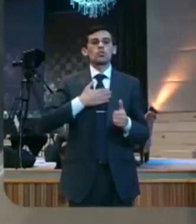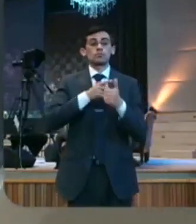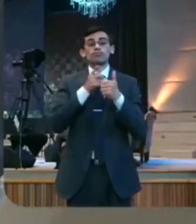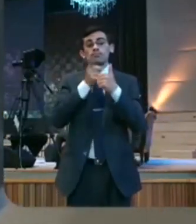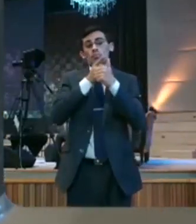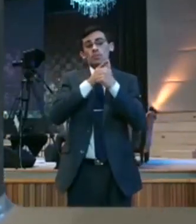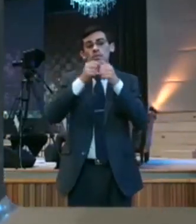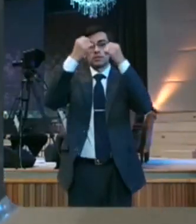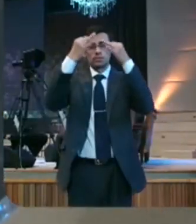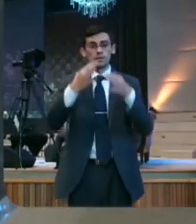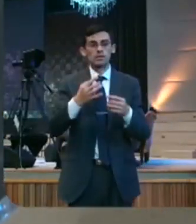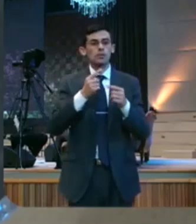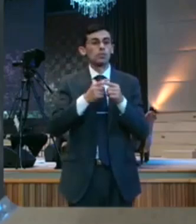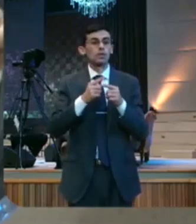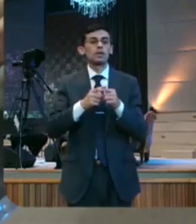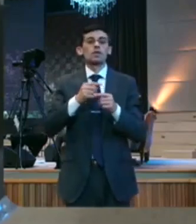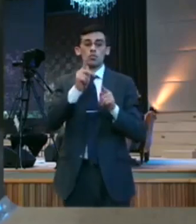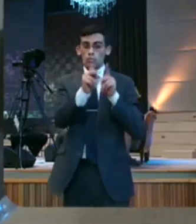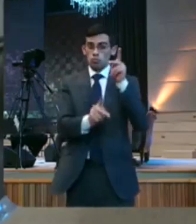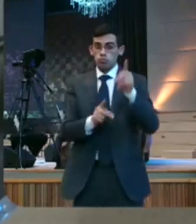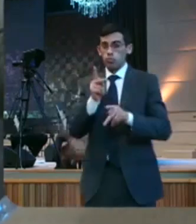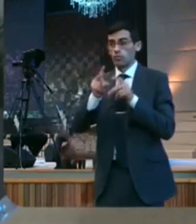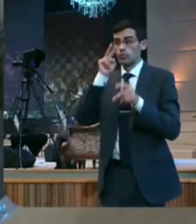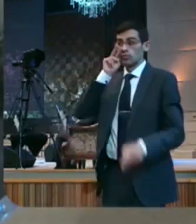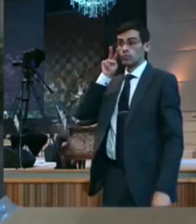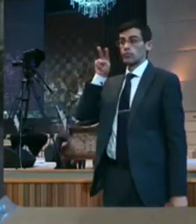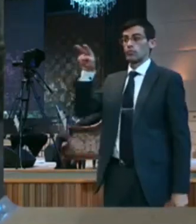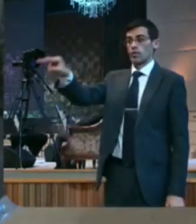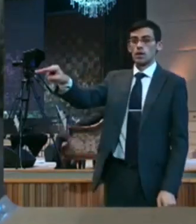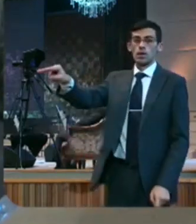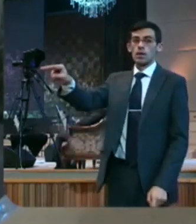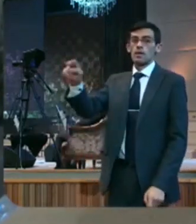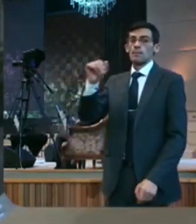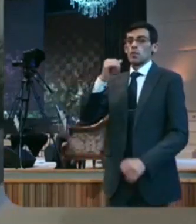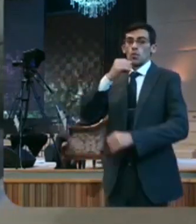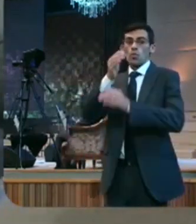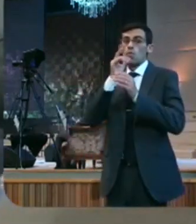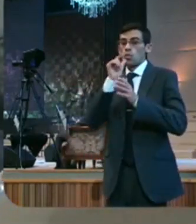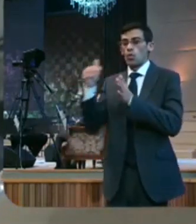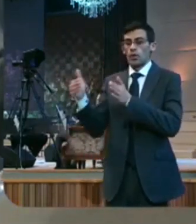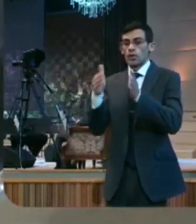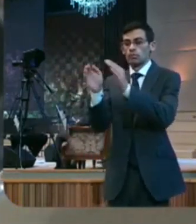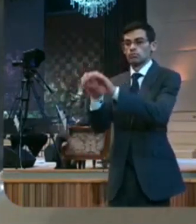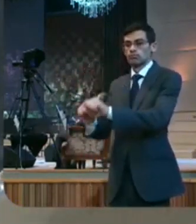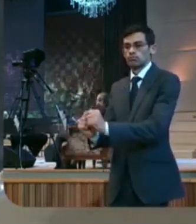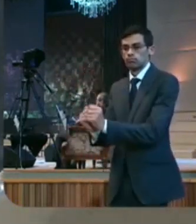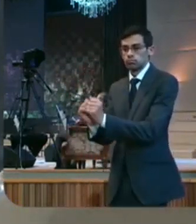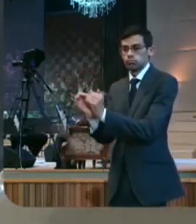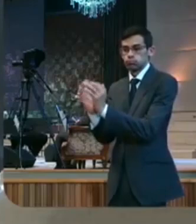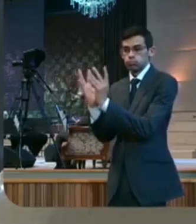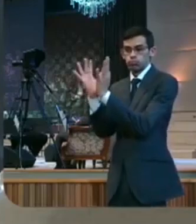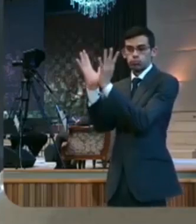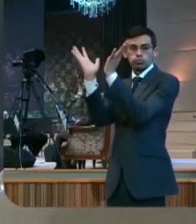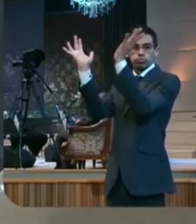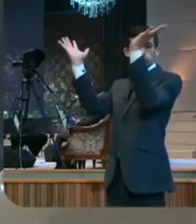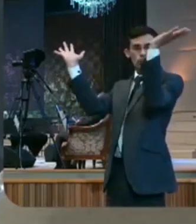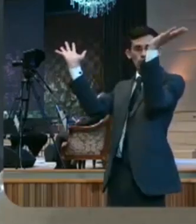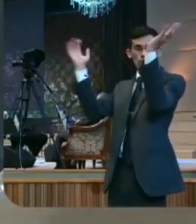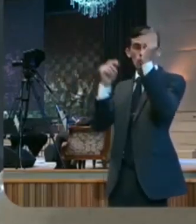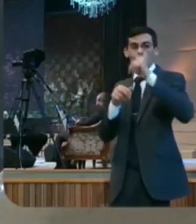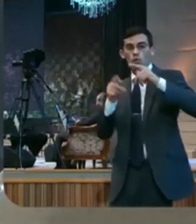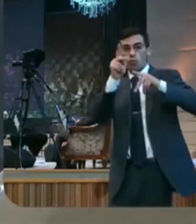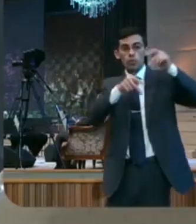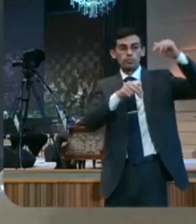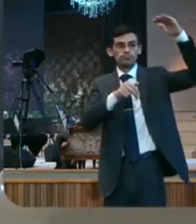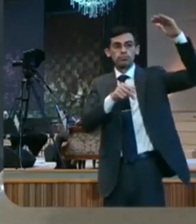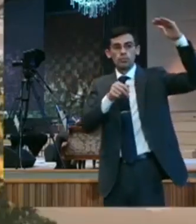explicação, porque eles iriam ver o rio abrir diante dos seus olhos. Estariam num lugar mais alto,